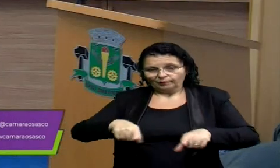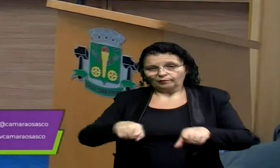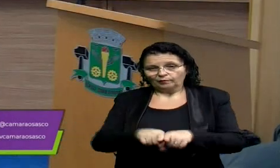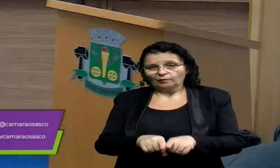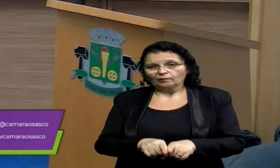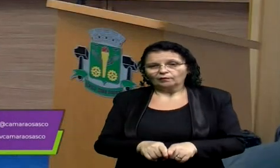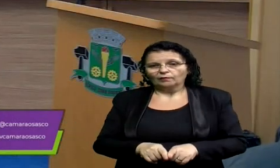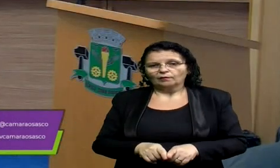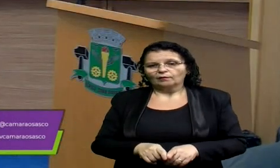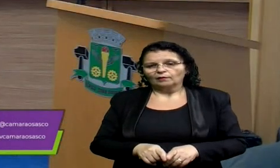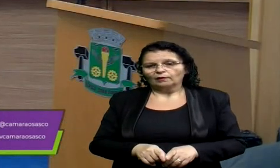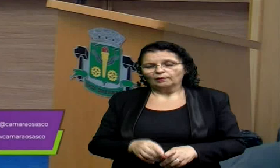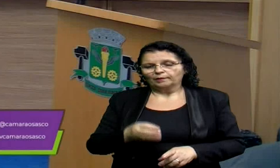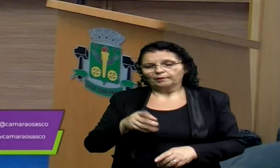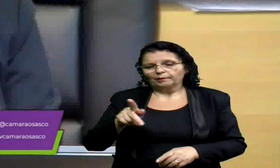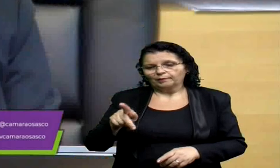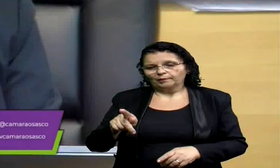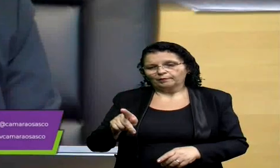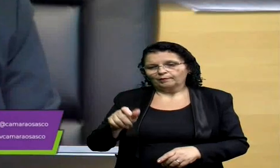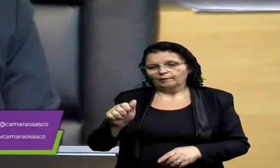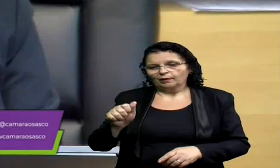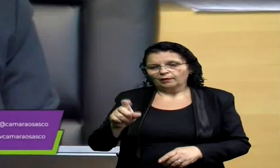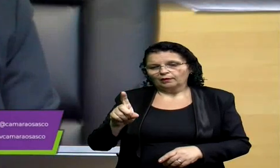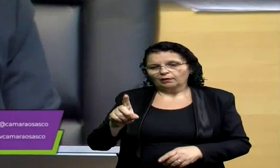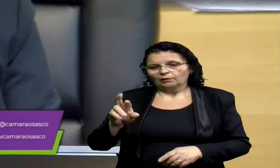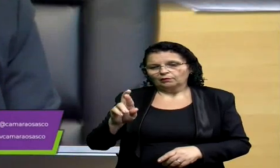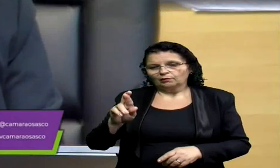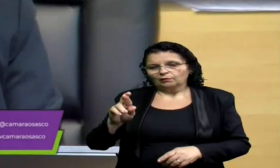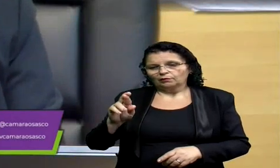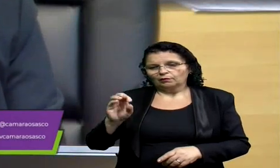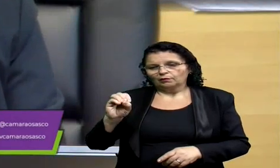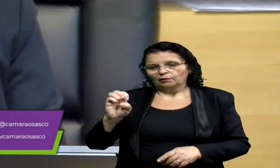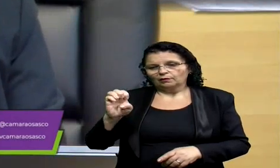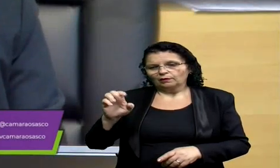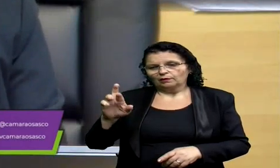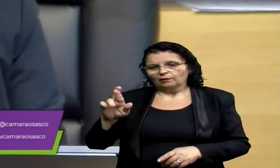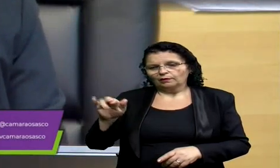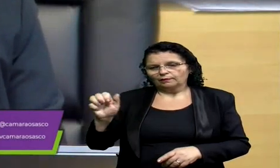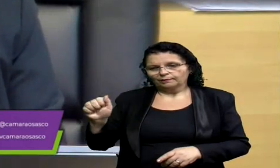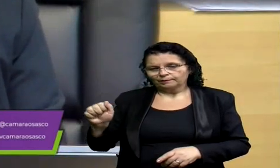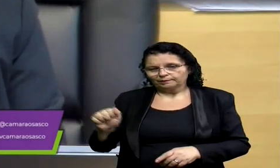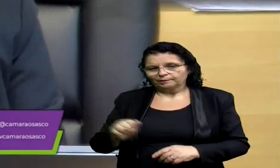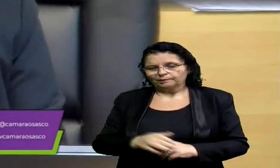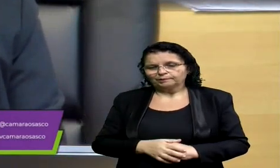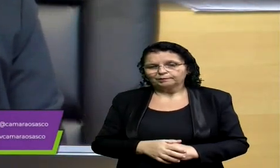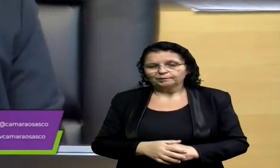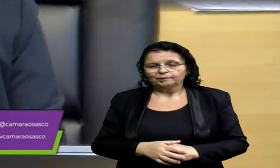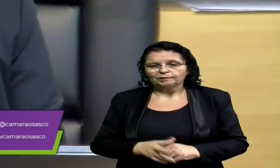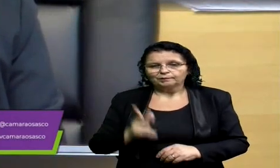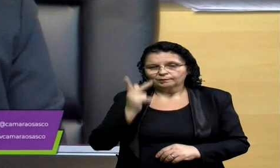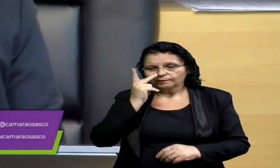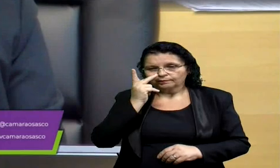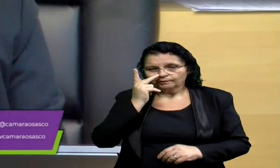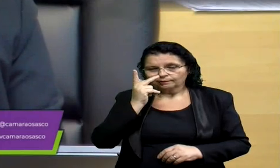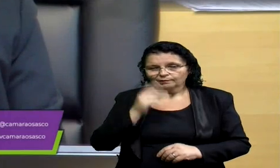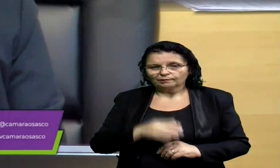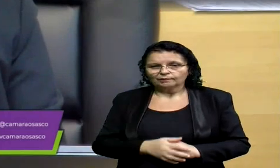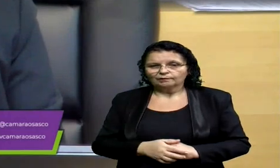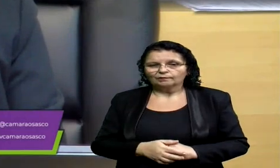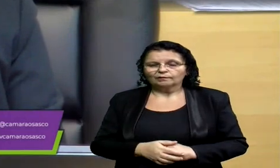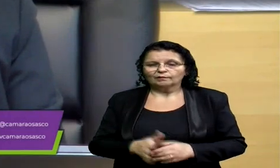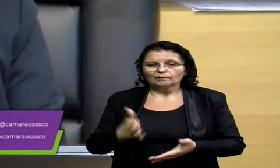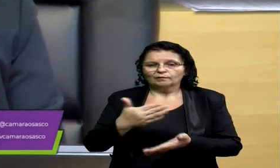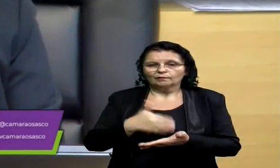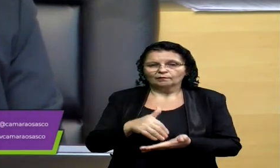lofredo do jardim em Padroeira indicação do vereador Pelé da cândida essa indicação dele é para o